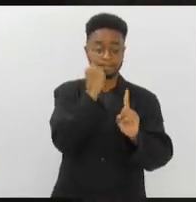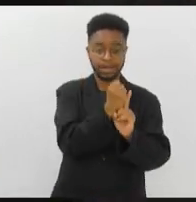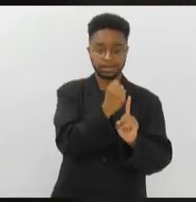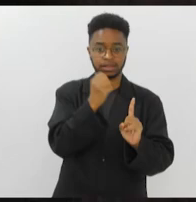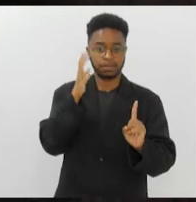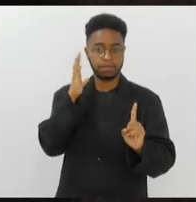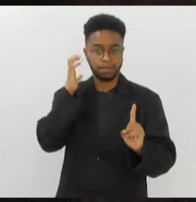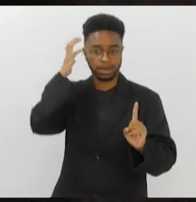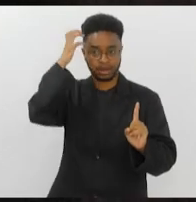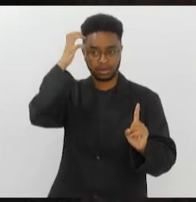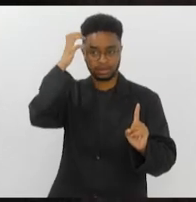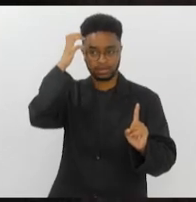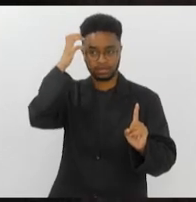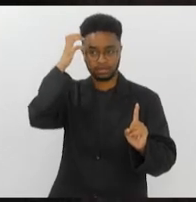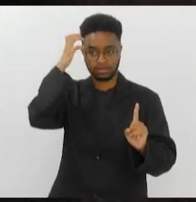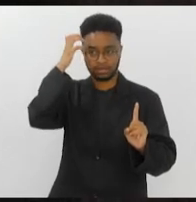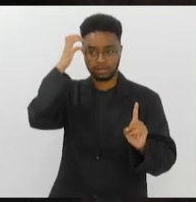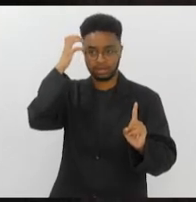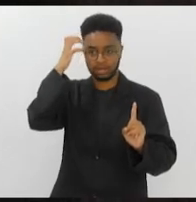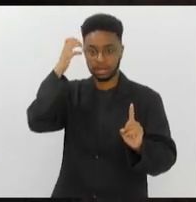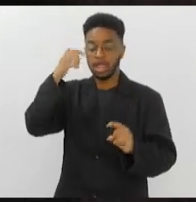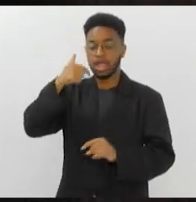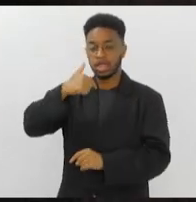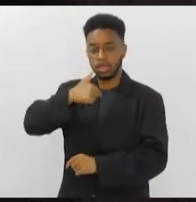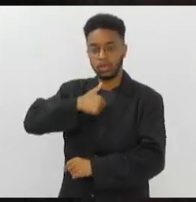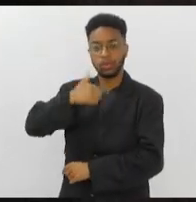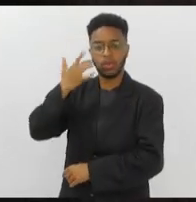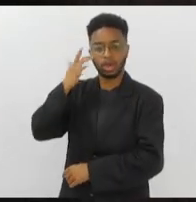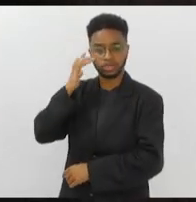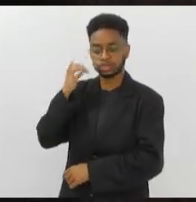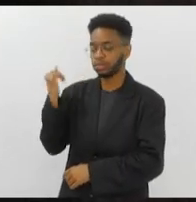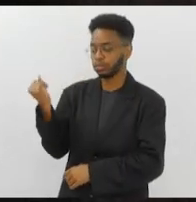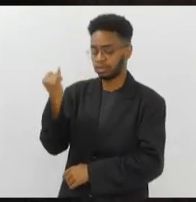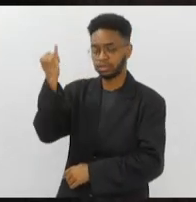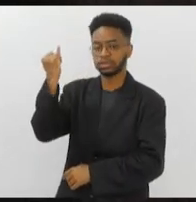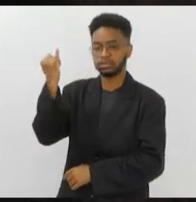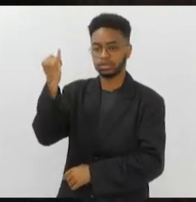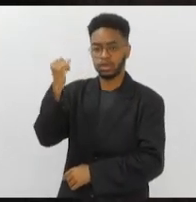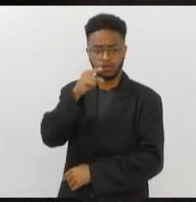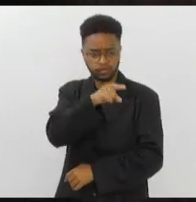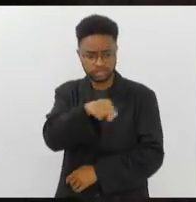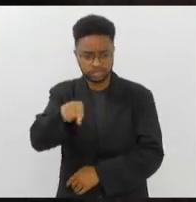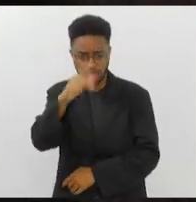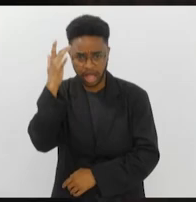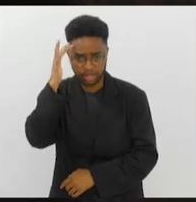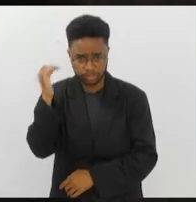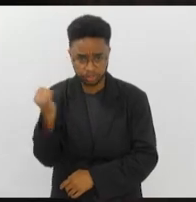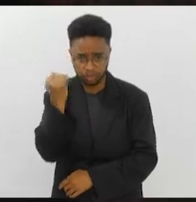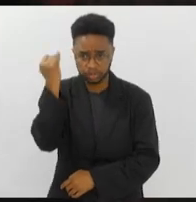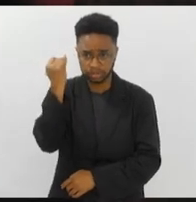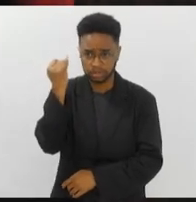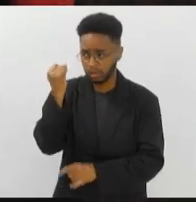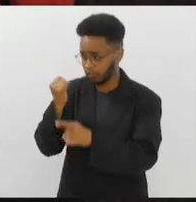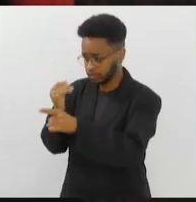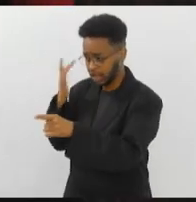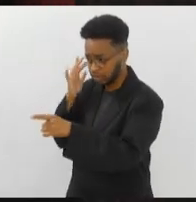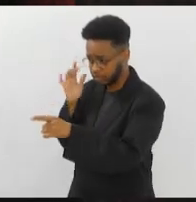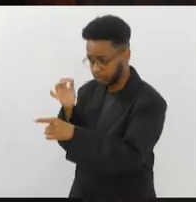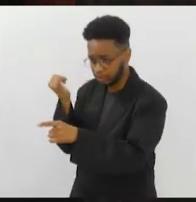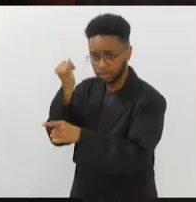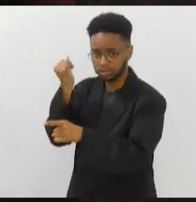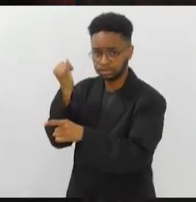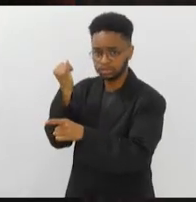Marielle. E eu me importei com isso. Você se importou com isso? Você se importou com